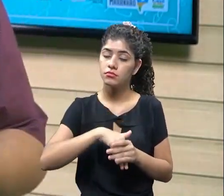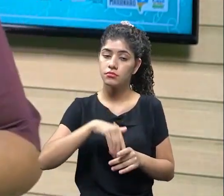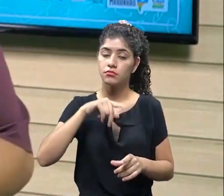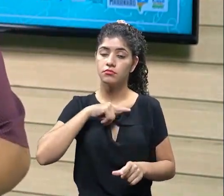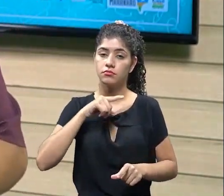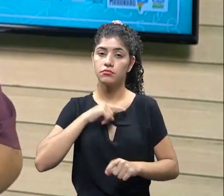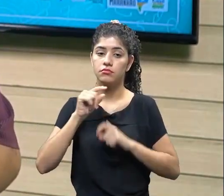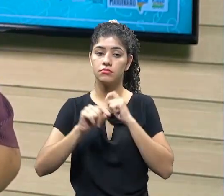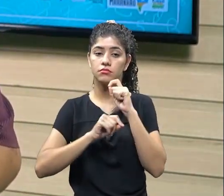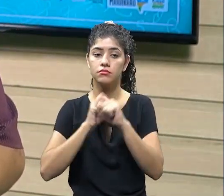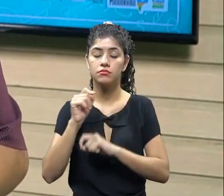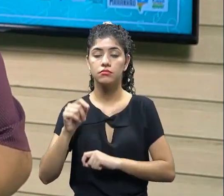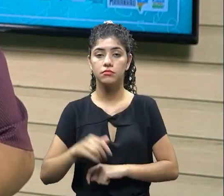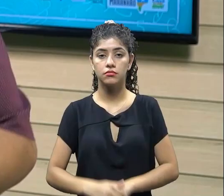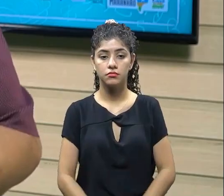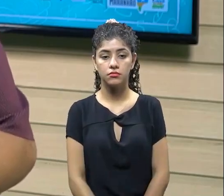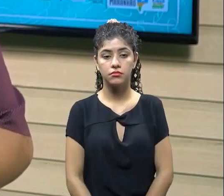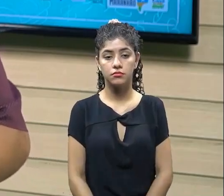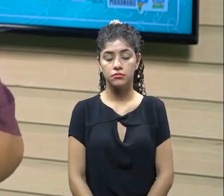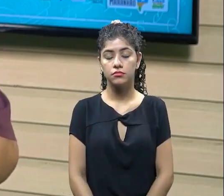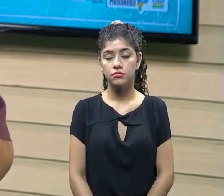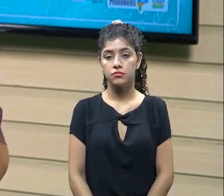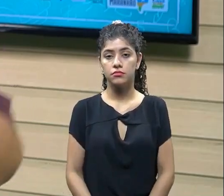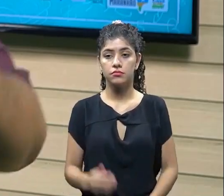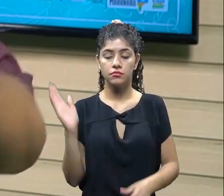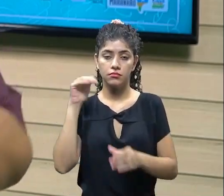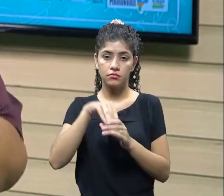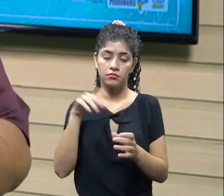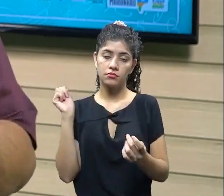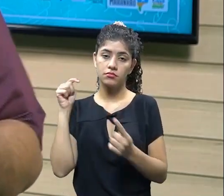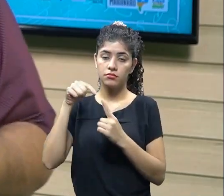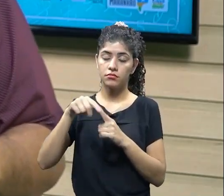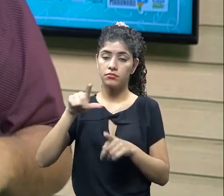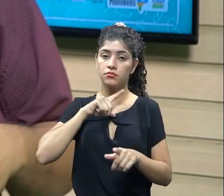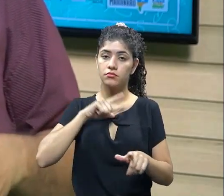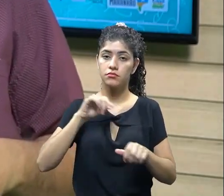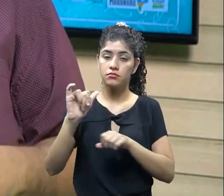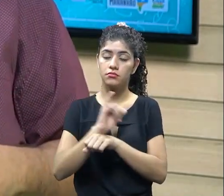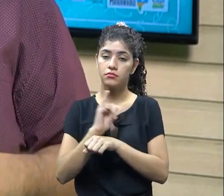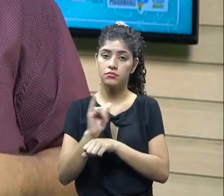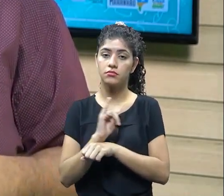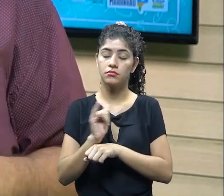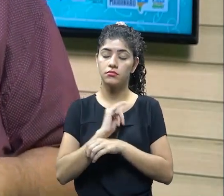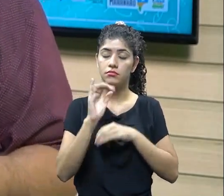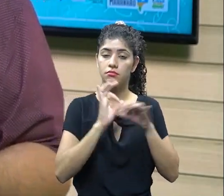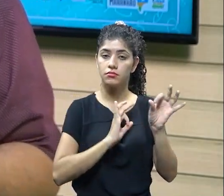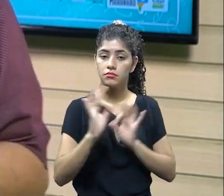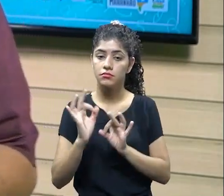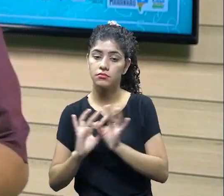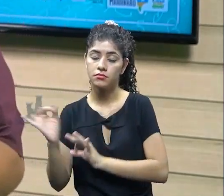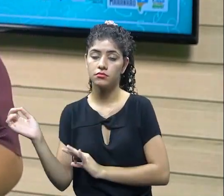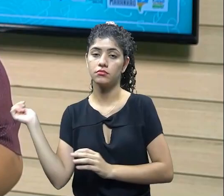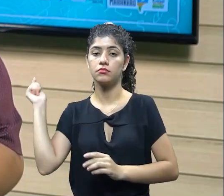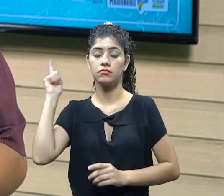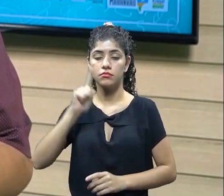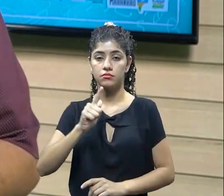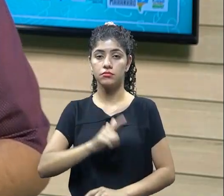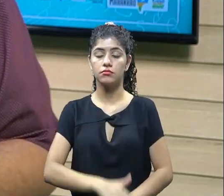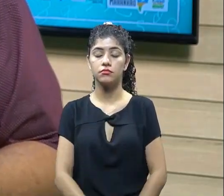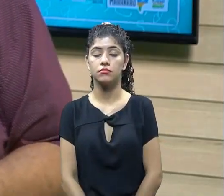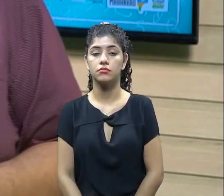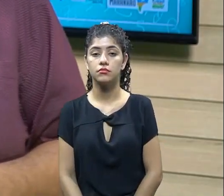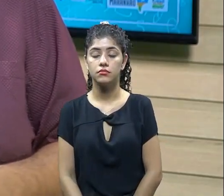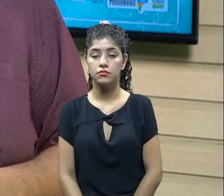desse método, dentro desse objetivo, eu trato as estratégias que eu vou planejar para chegar a